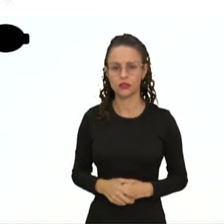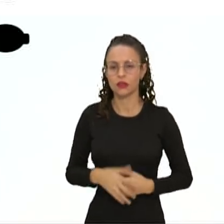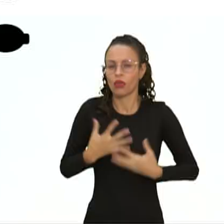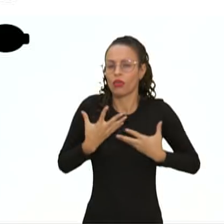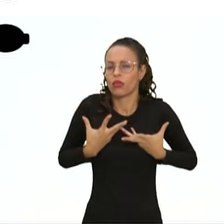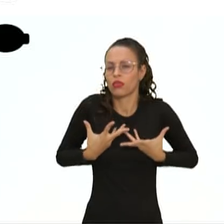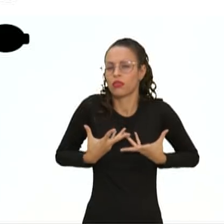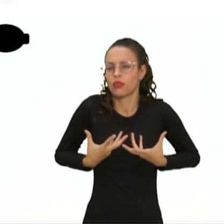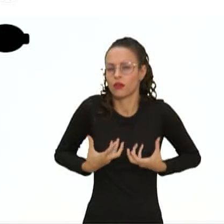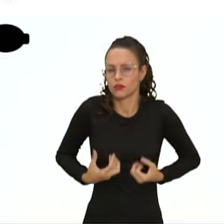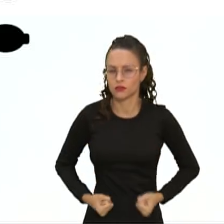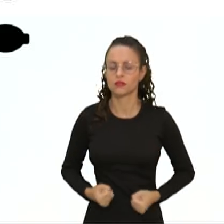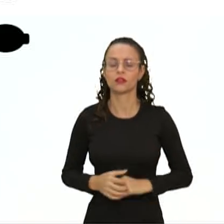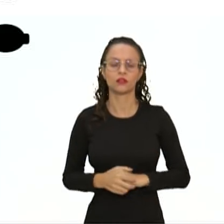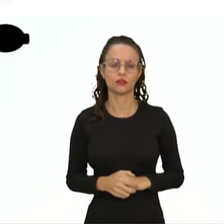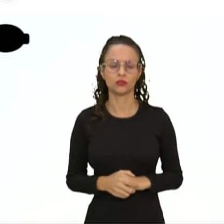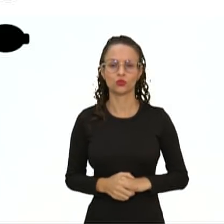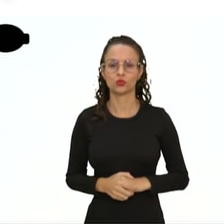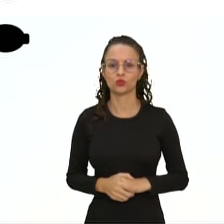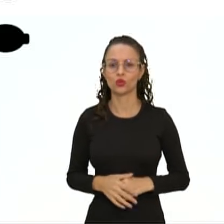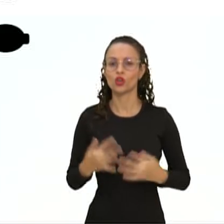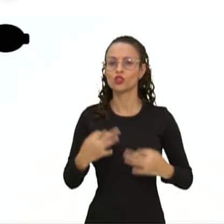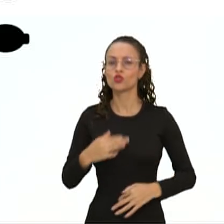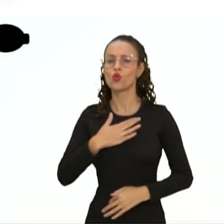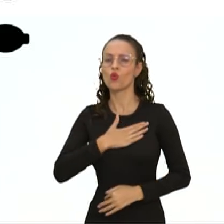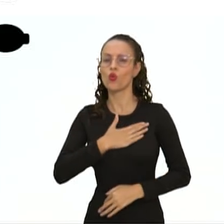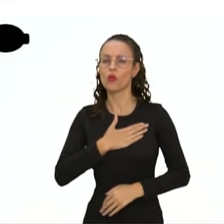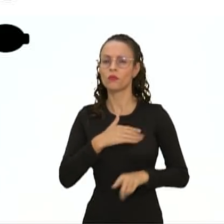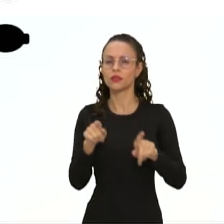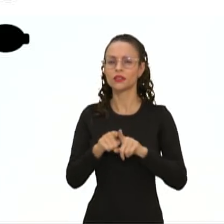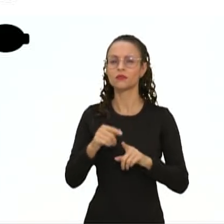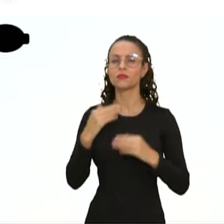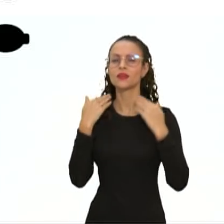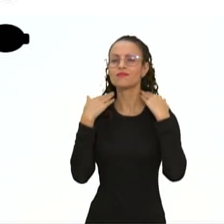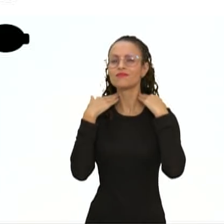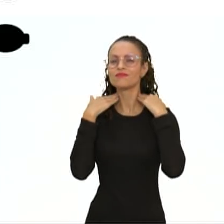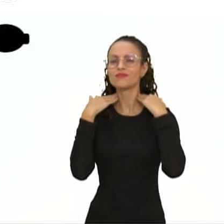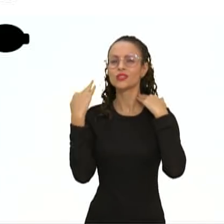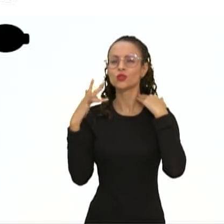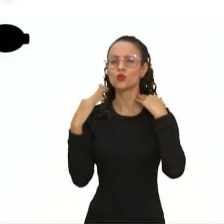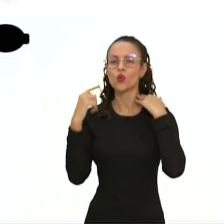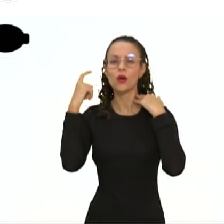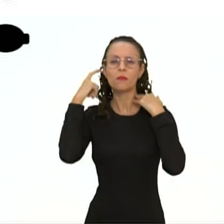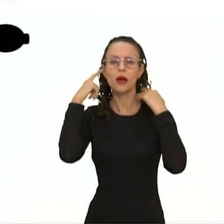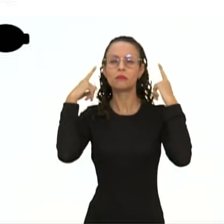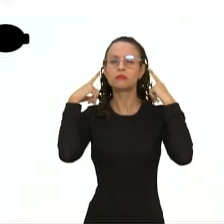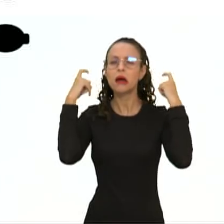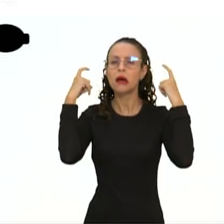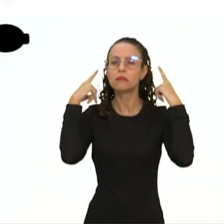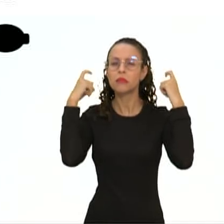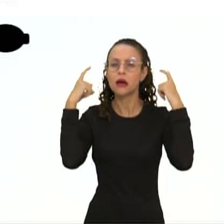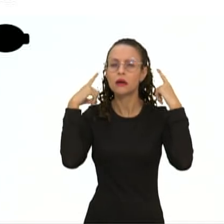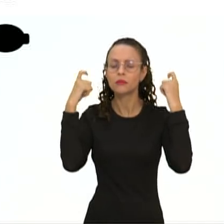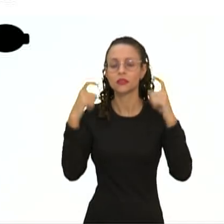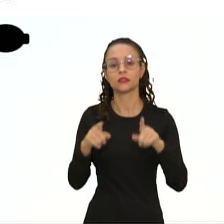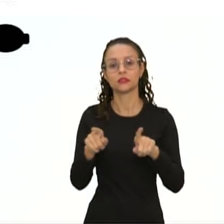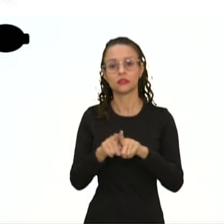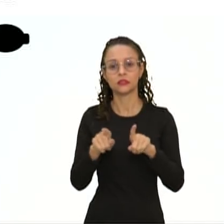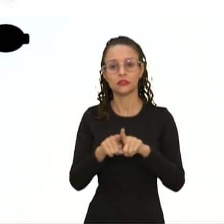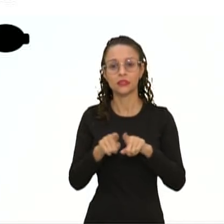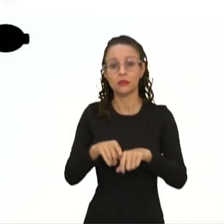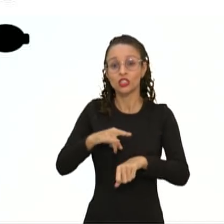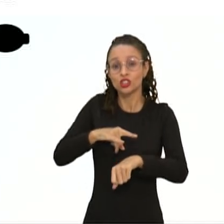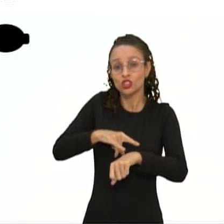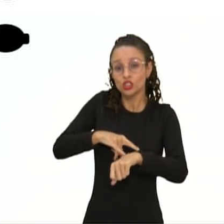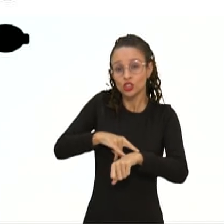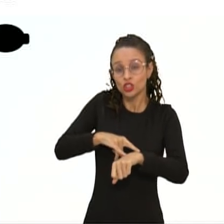Fadiga, aquele cansaço extremo, dor no peito, dores no pescoço, no ouvido, zumbidos, tá? Sangue na urina,